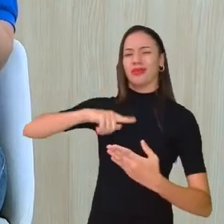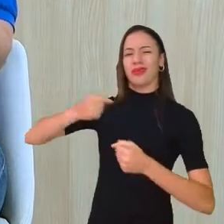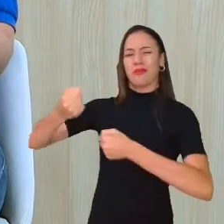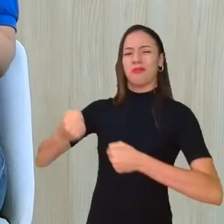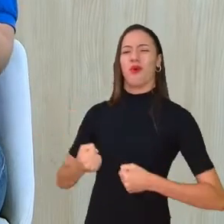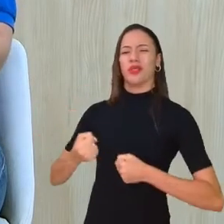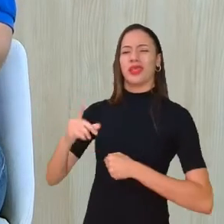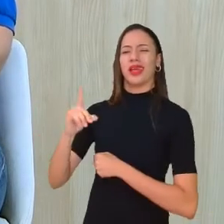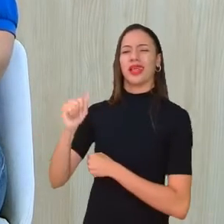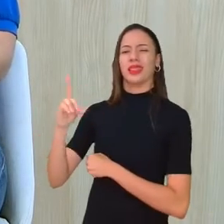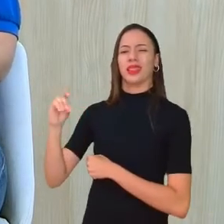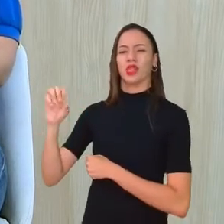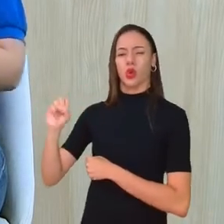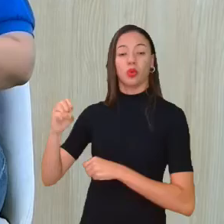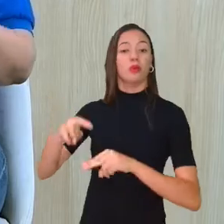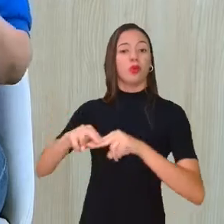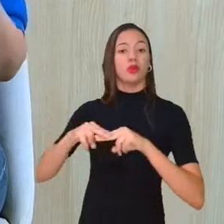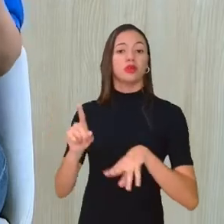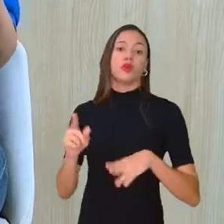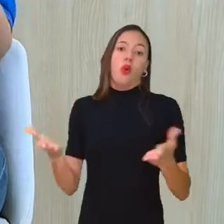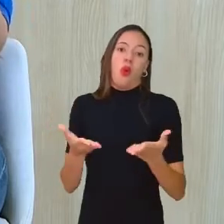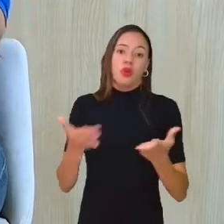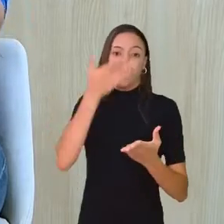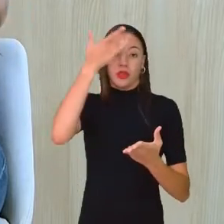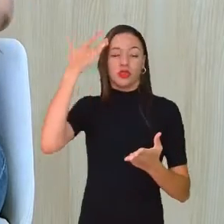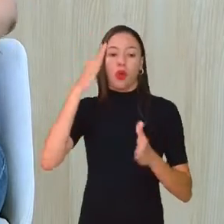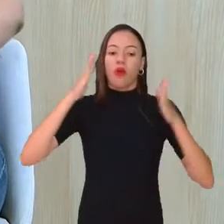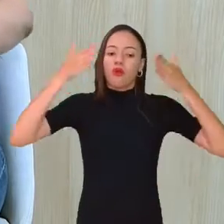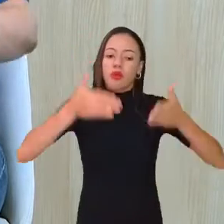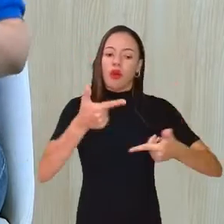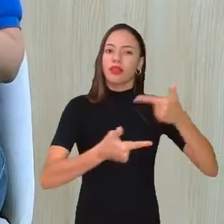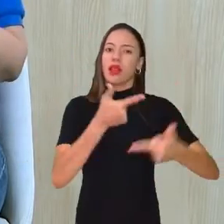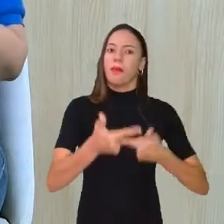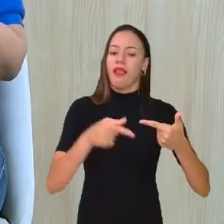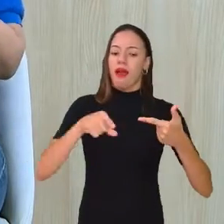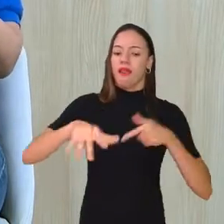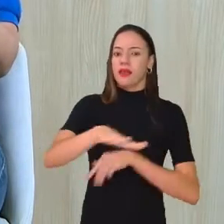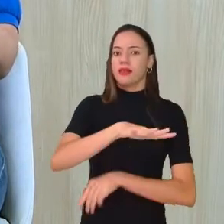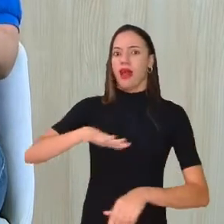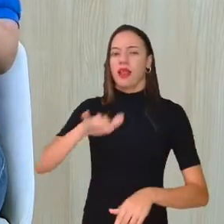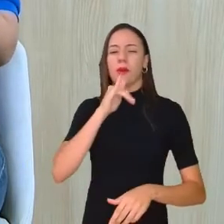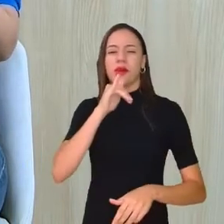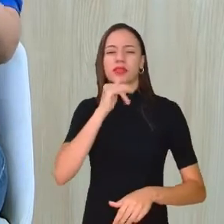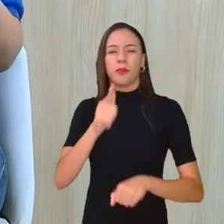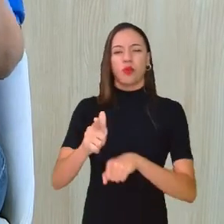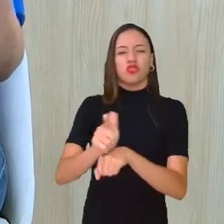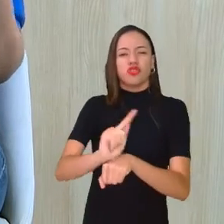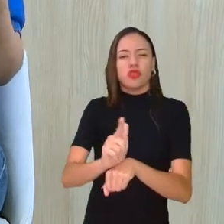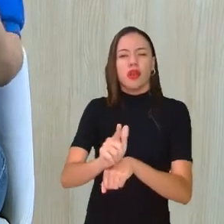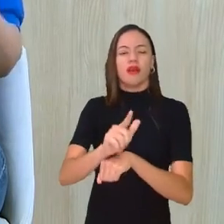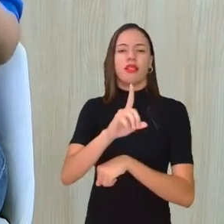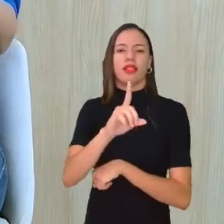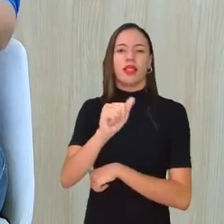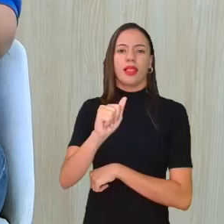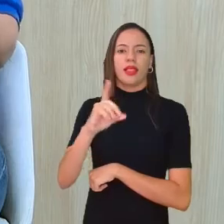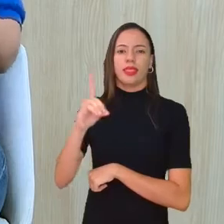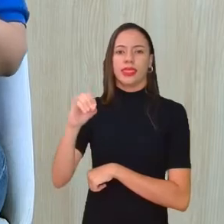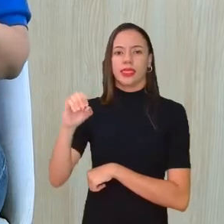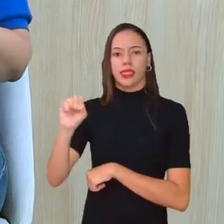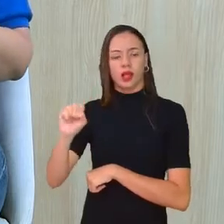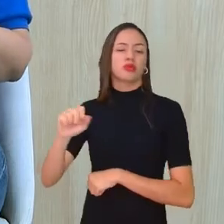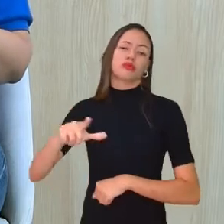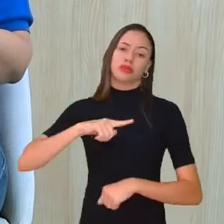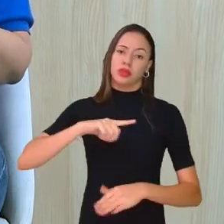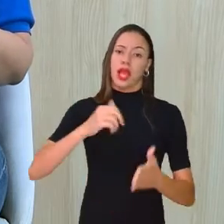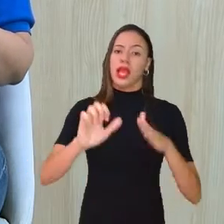se dedicando a trabalhar com isso, gerenciar os dados. Não é? Tem várias empresas que contratam